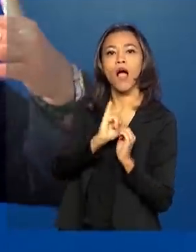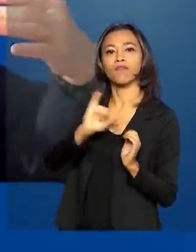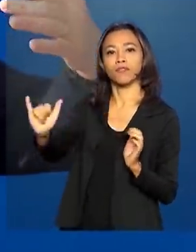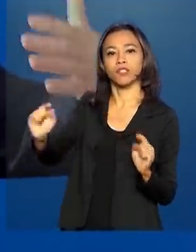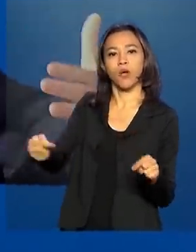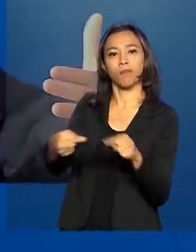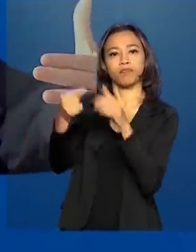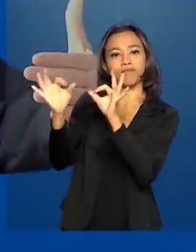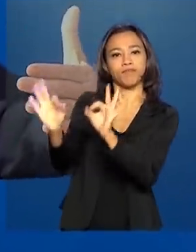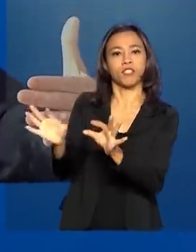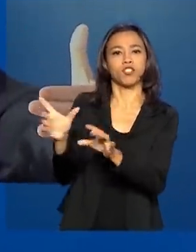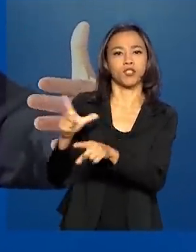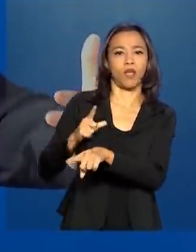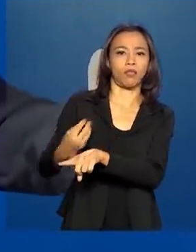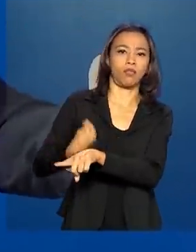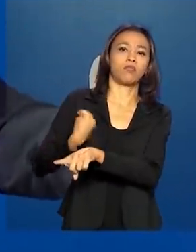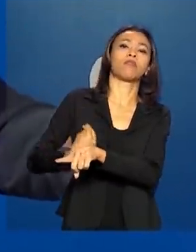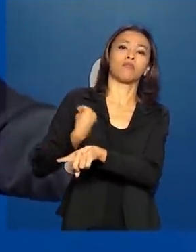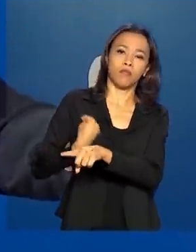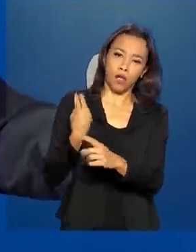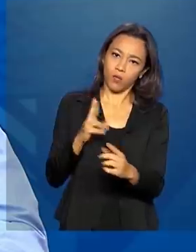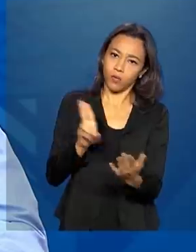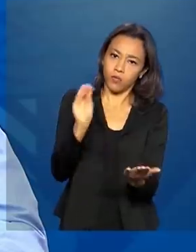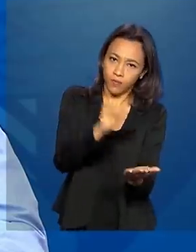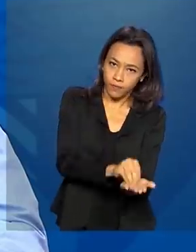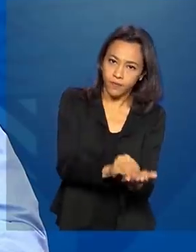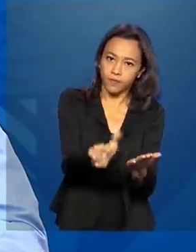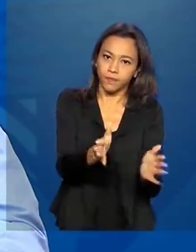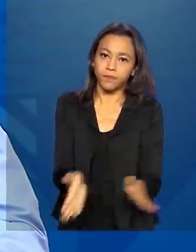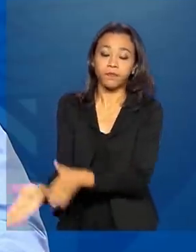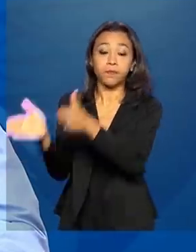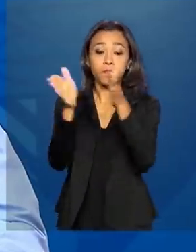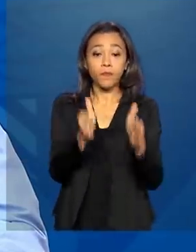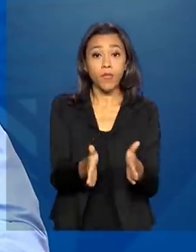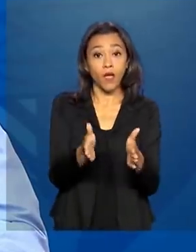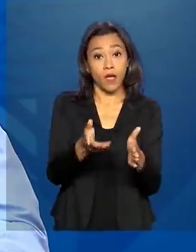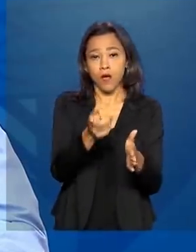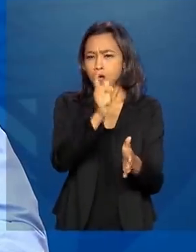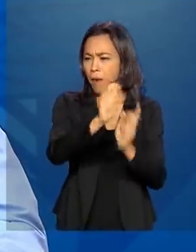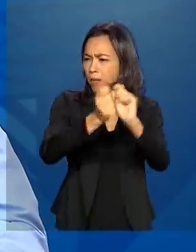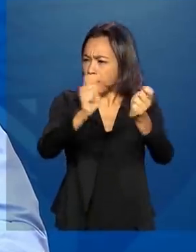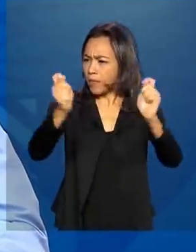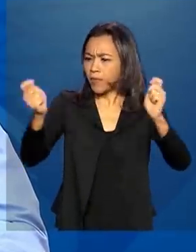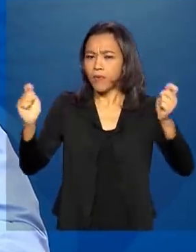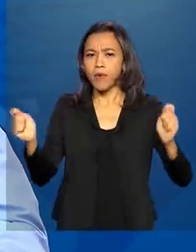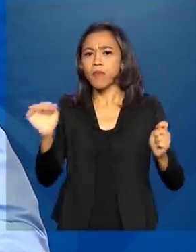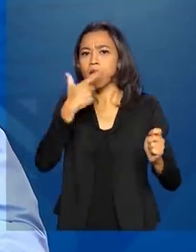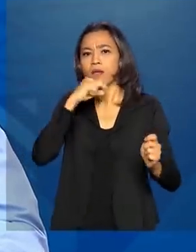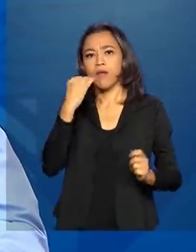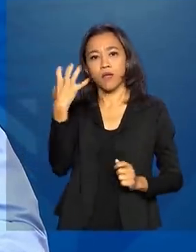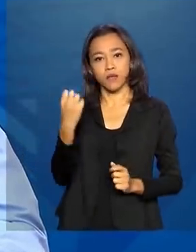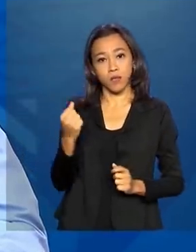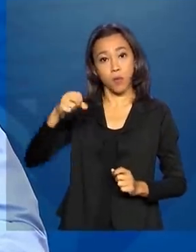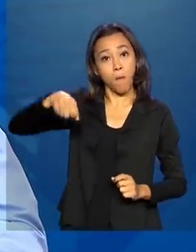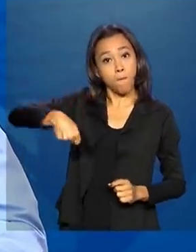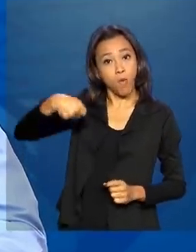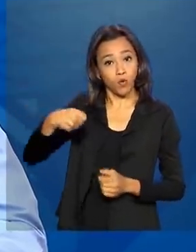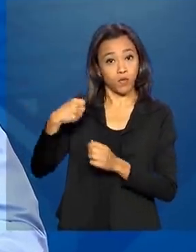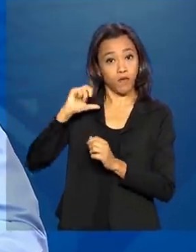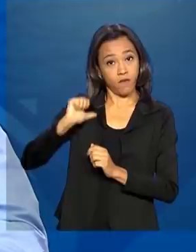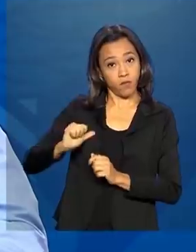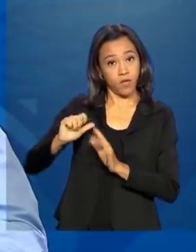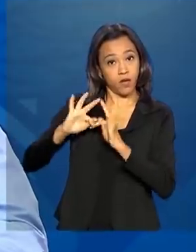que ele já está na base de dados. Os pagamentos aos beneficiários do Bolsa Família seguem o